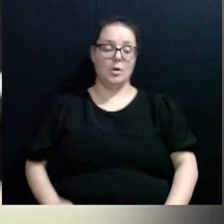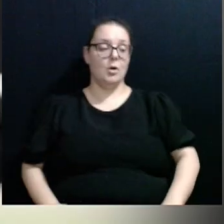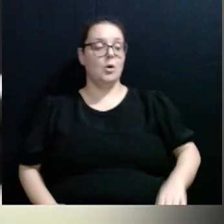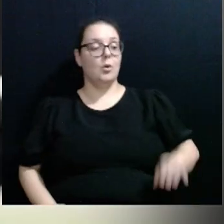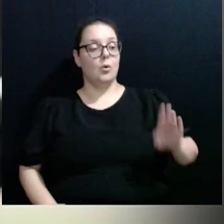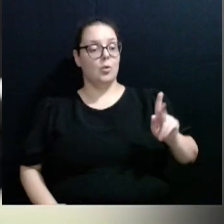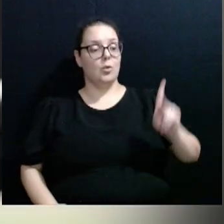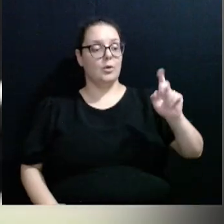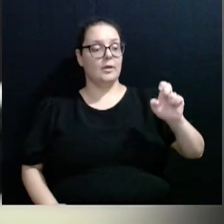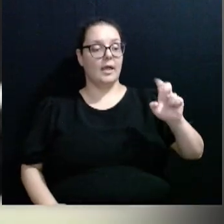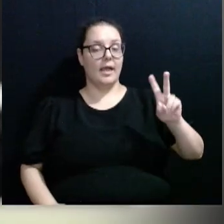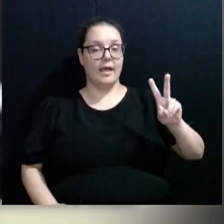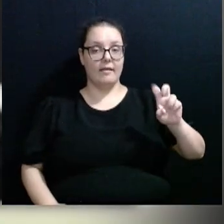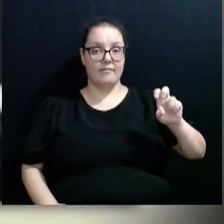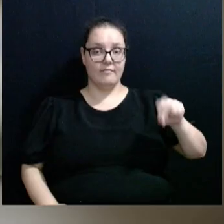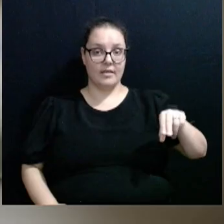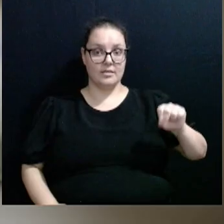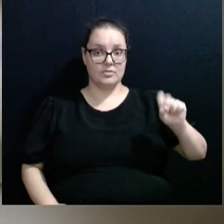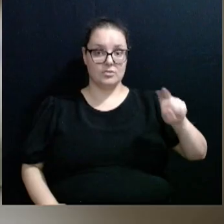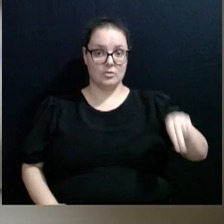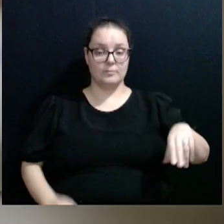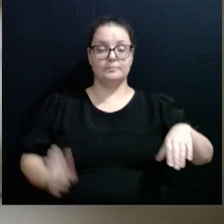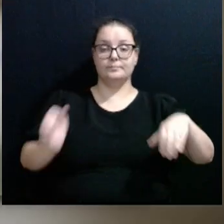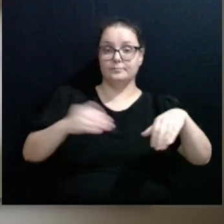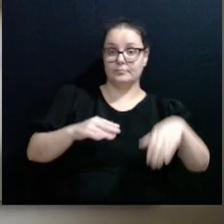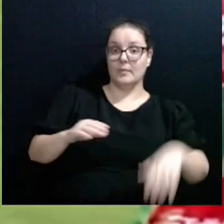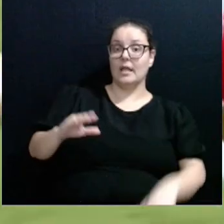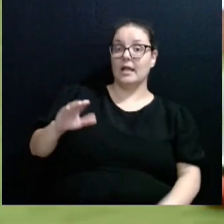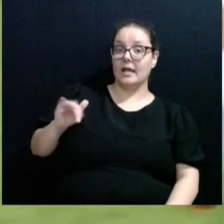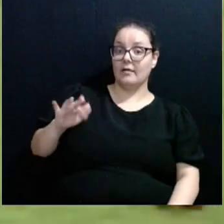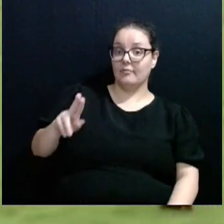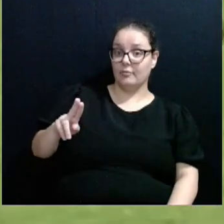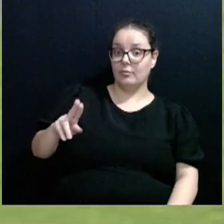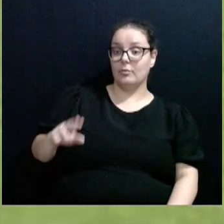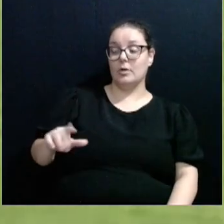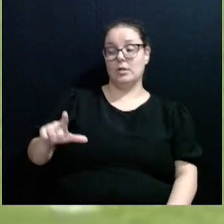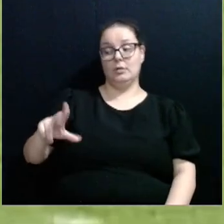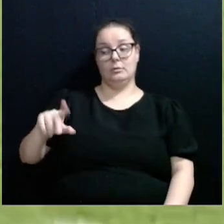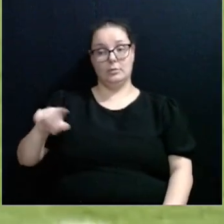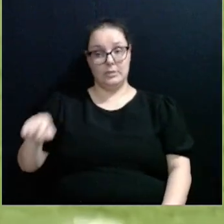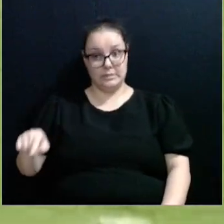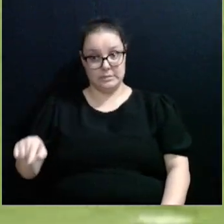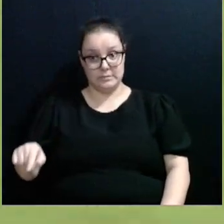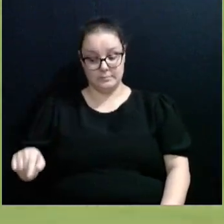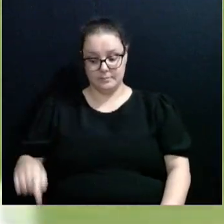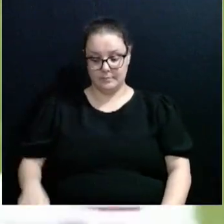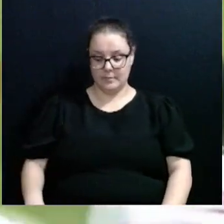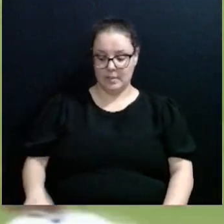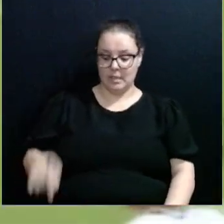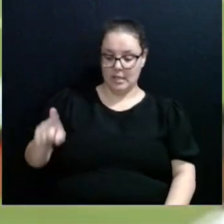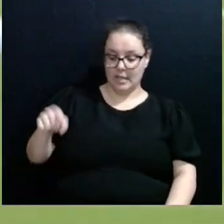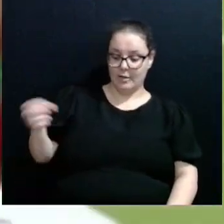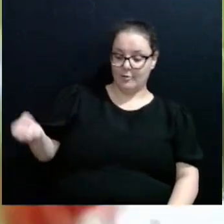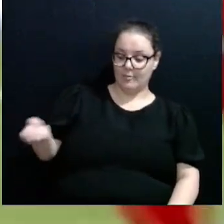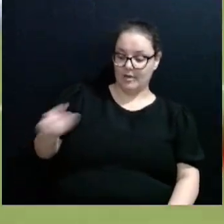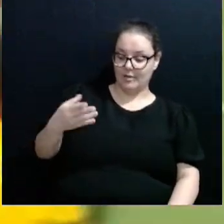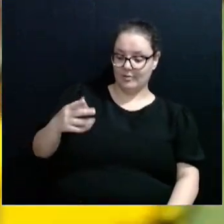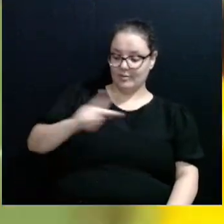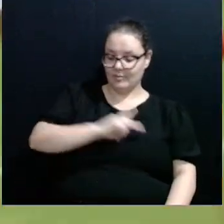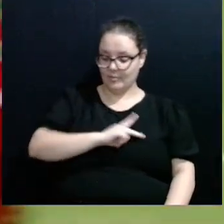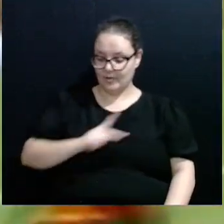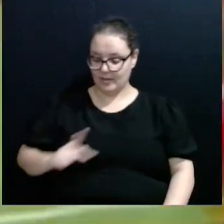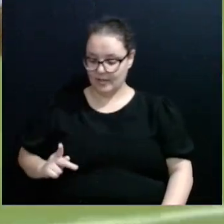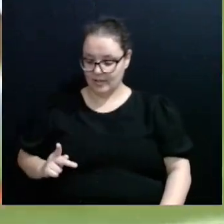os atacantes Jonathan Cafu e Luiz Felipe. É uma nova Ponte Preta para o Derby